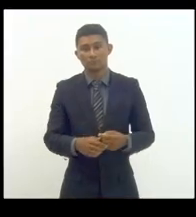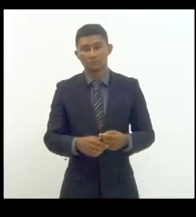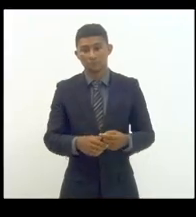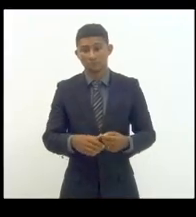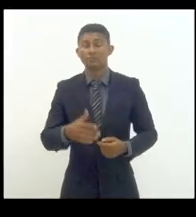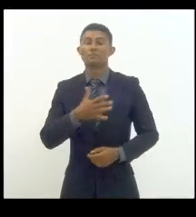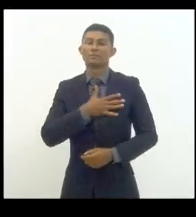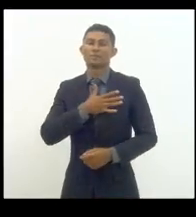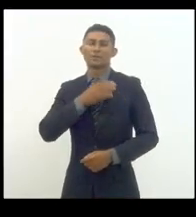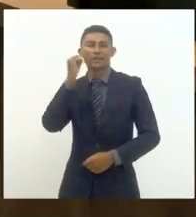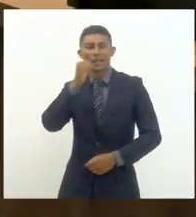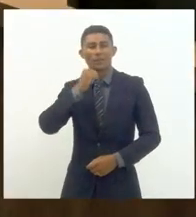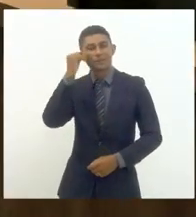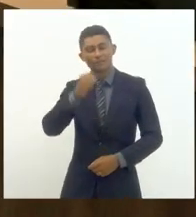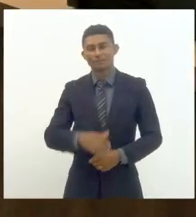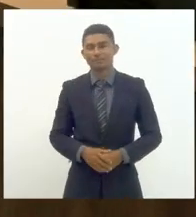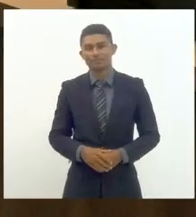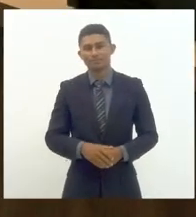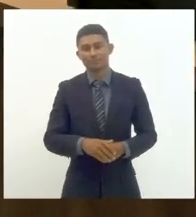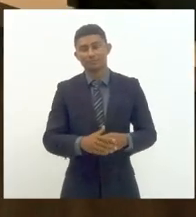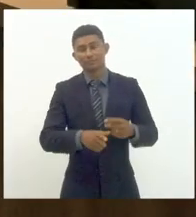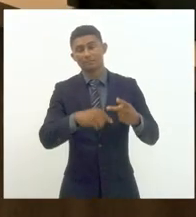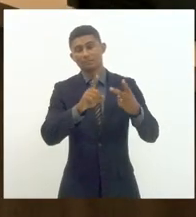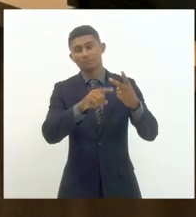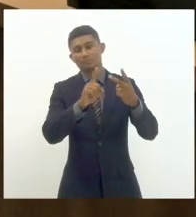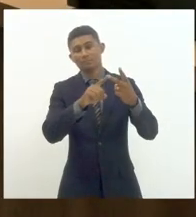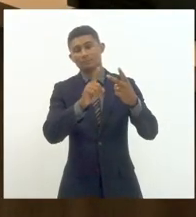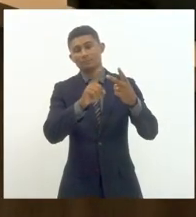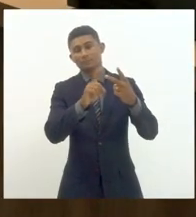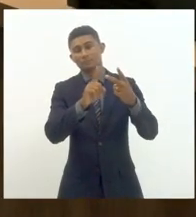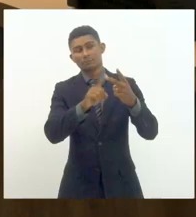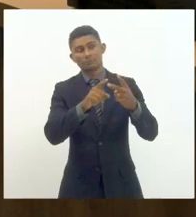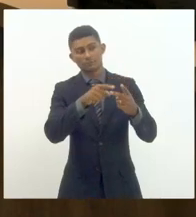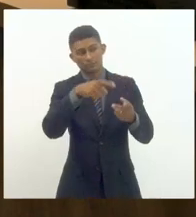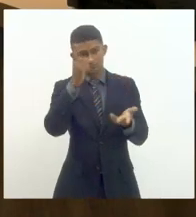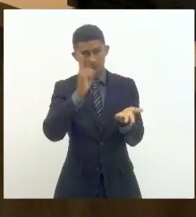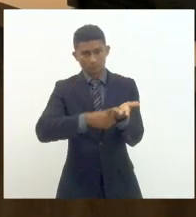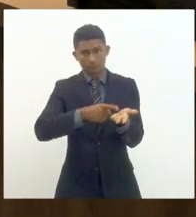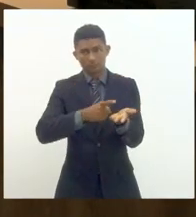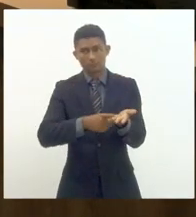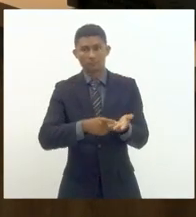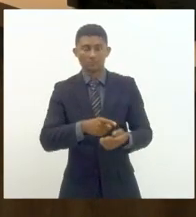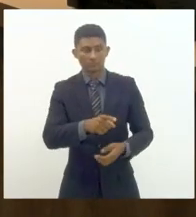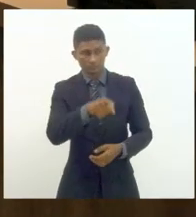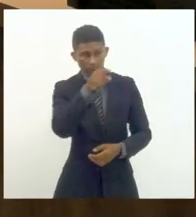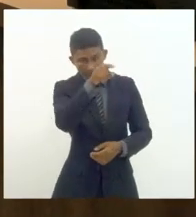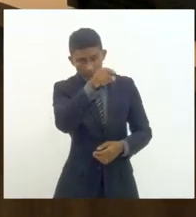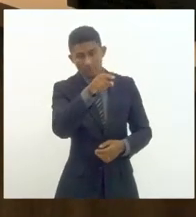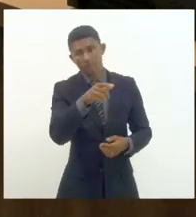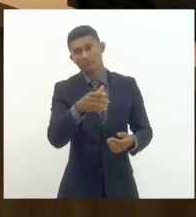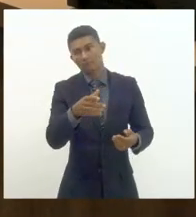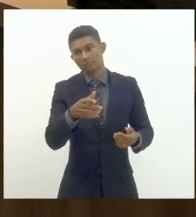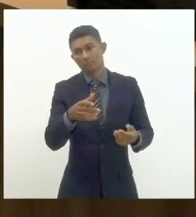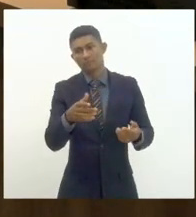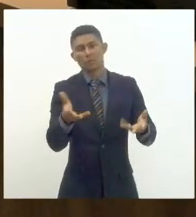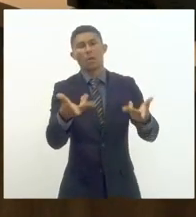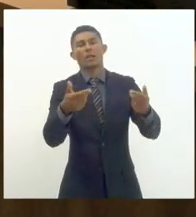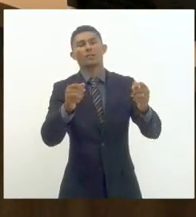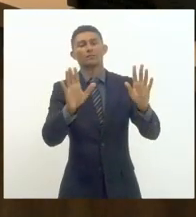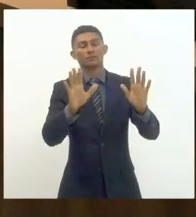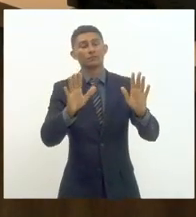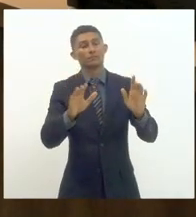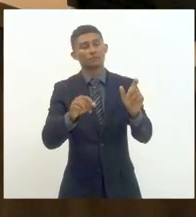E segundo, no acordo, o senhor, que não tem essa qualidade, foi retirado